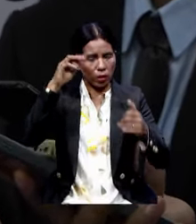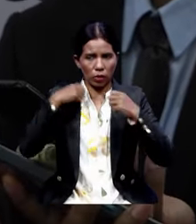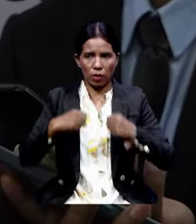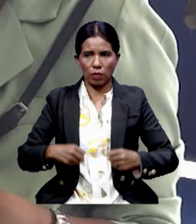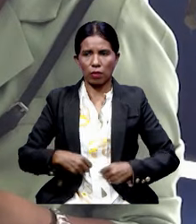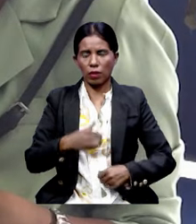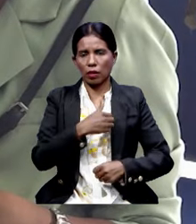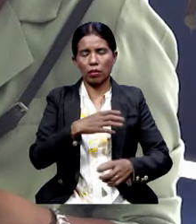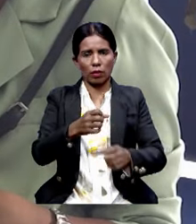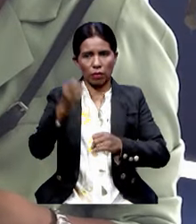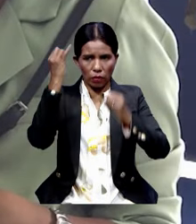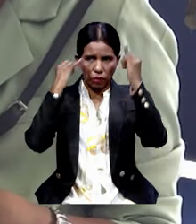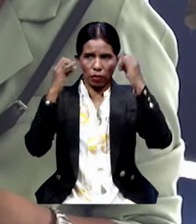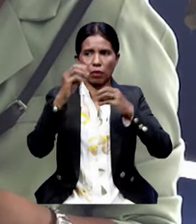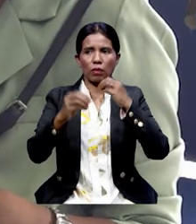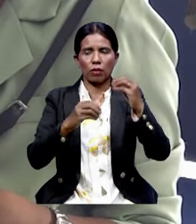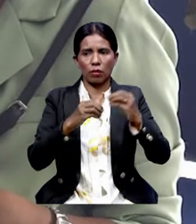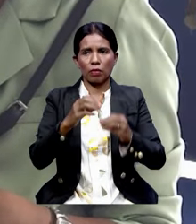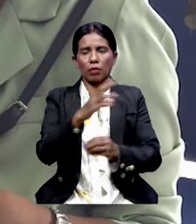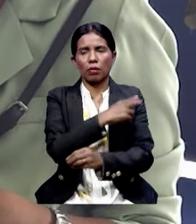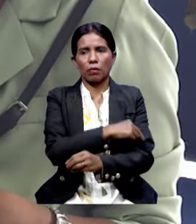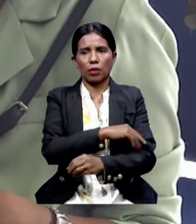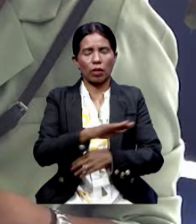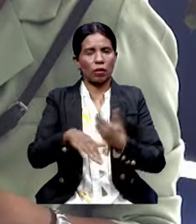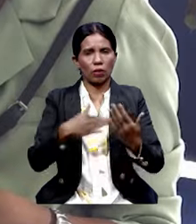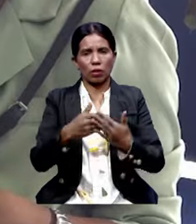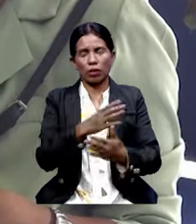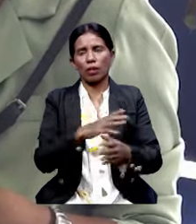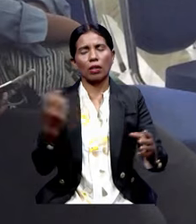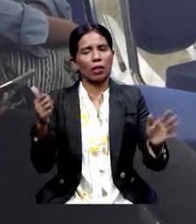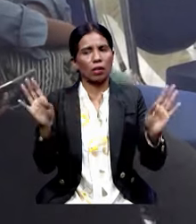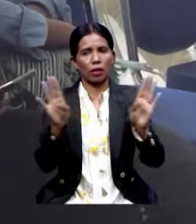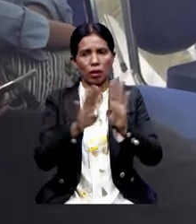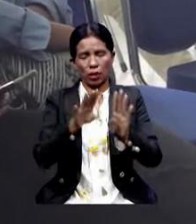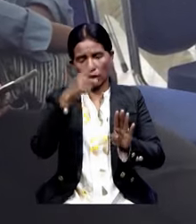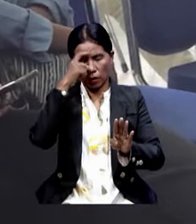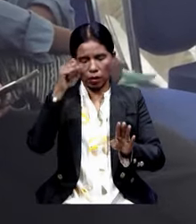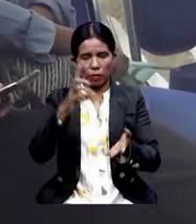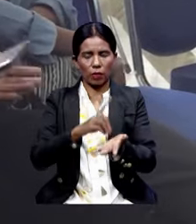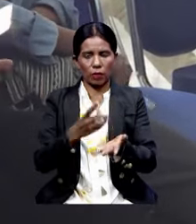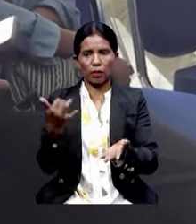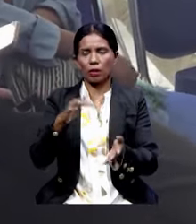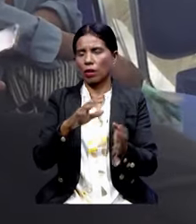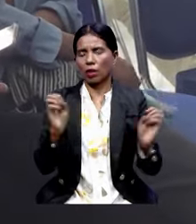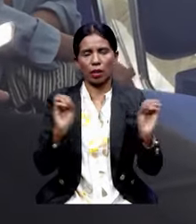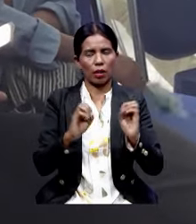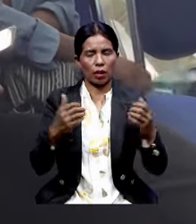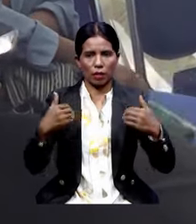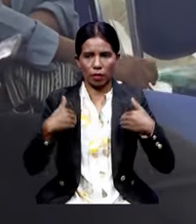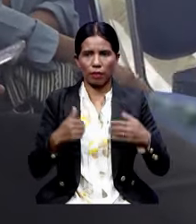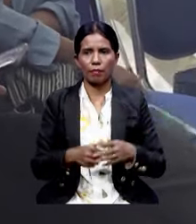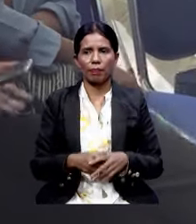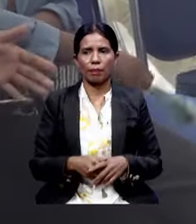será que sim informação, quando o centro no posto de saúde será Baluntaka, estava pessoal saúde lá. A orientação da cirurgia